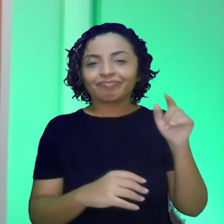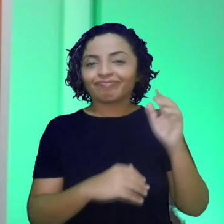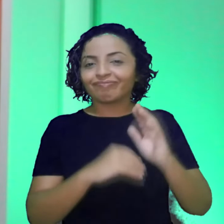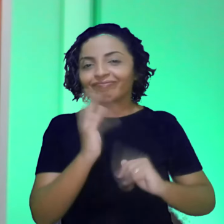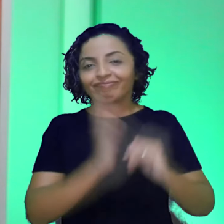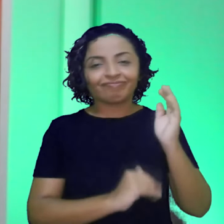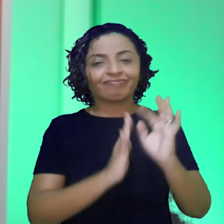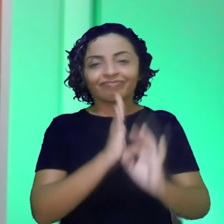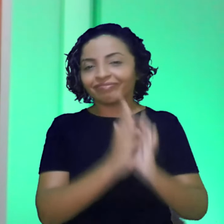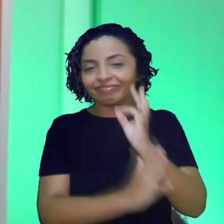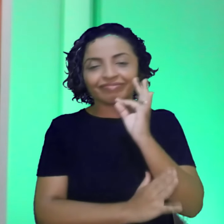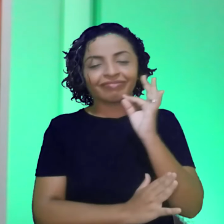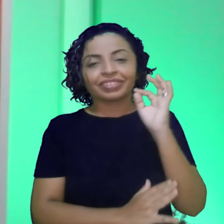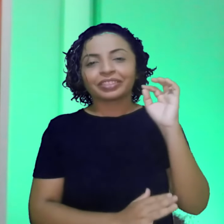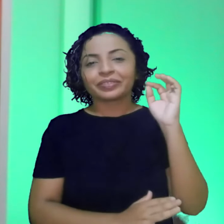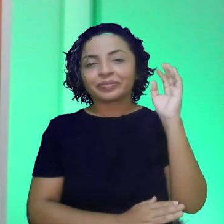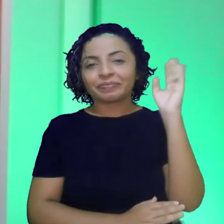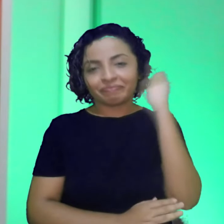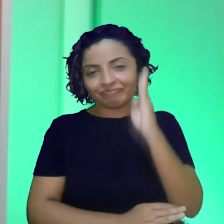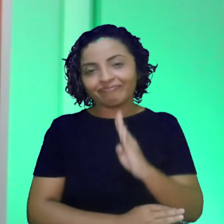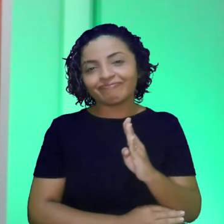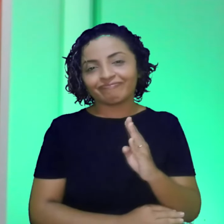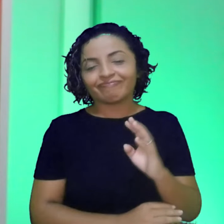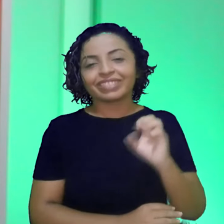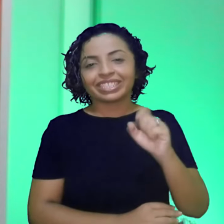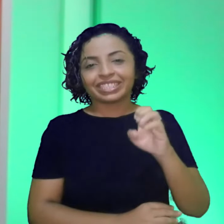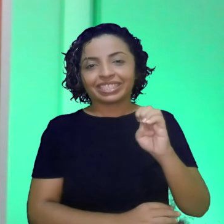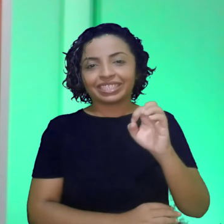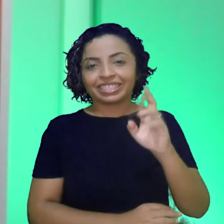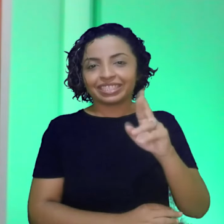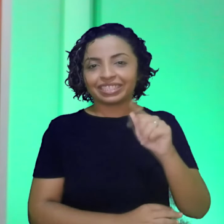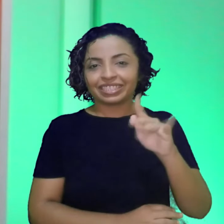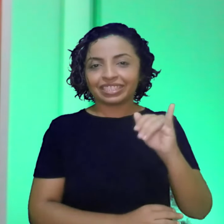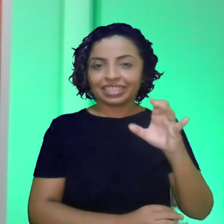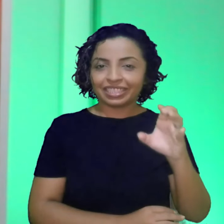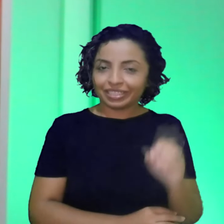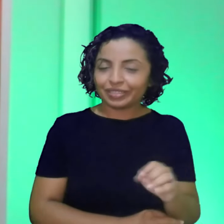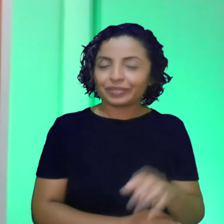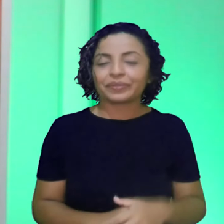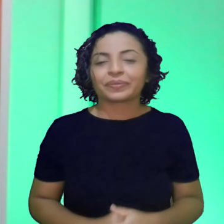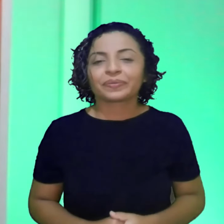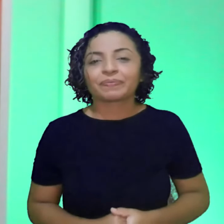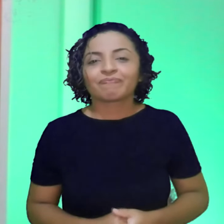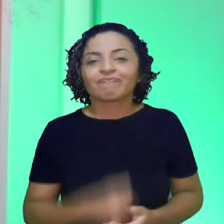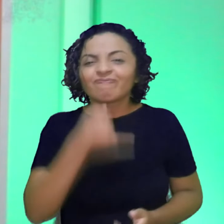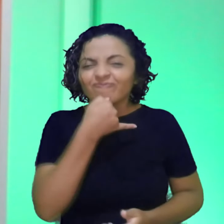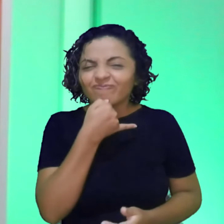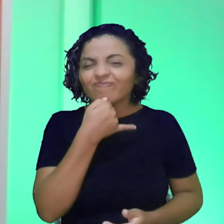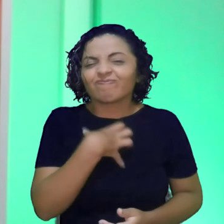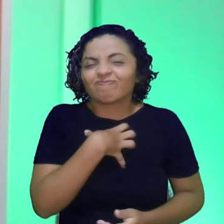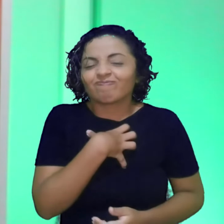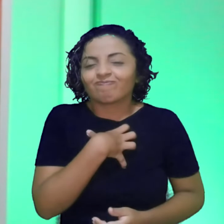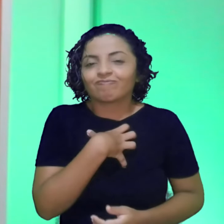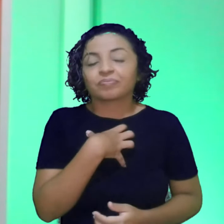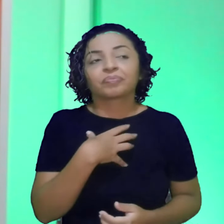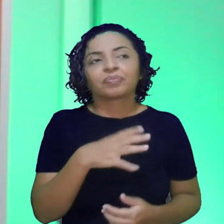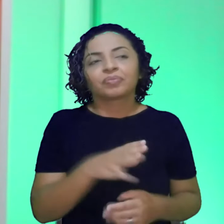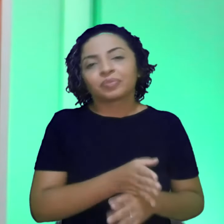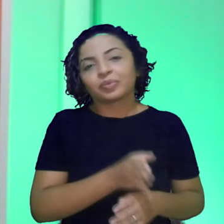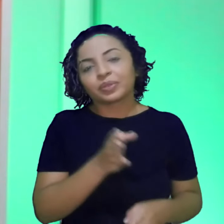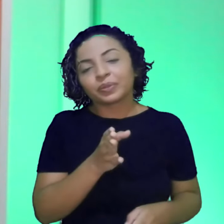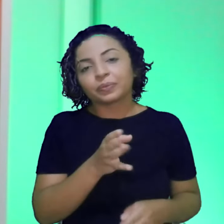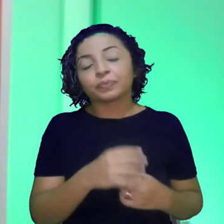brasileiro, A Dama de Branco, Sérgio Santana. É Uma Tristeza Infinita, o novo livro